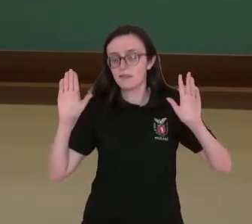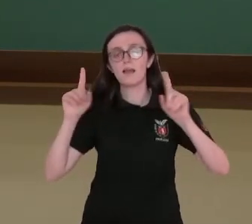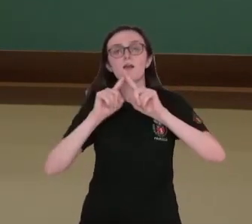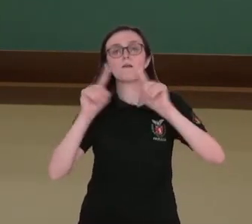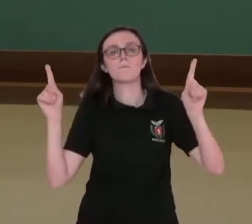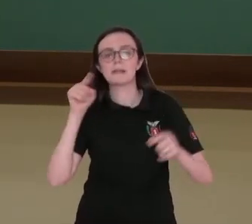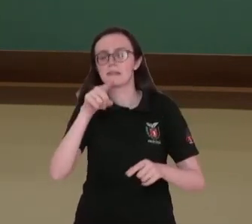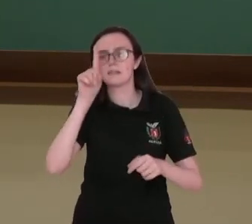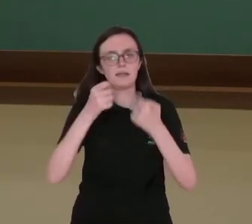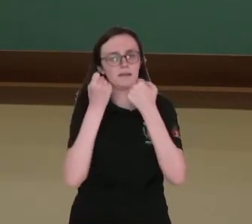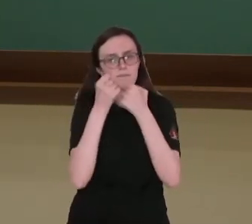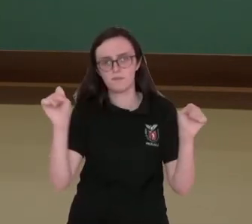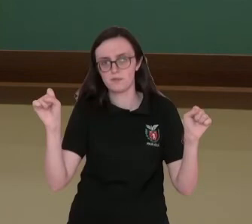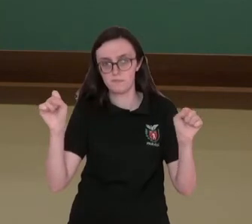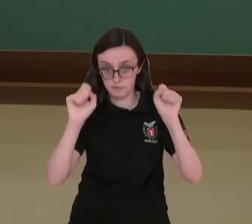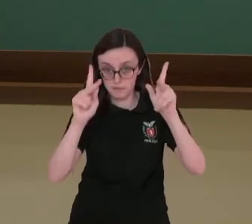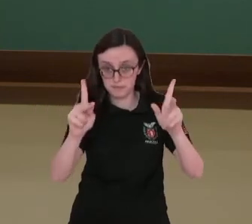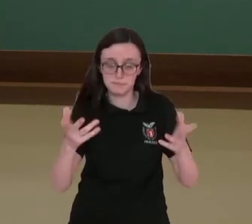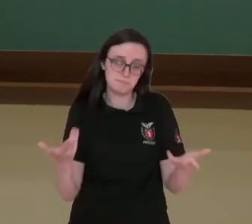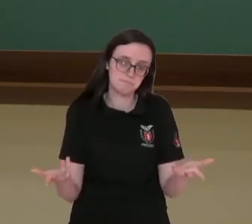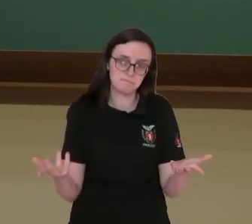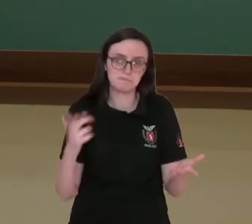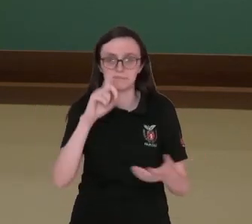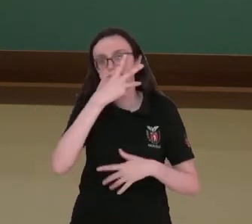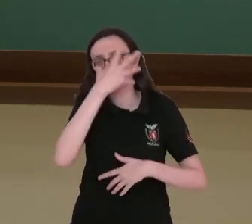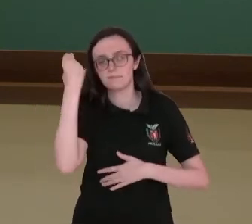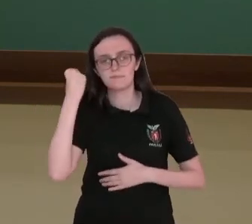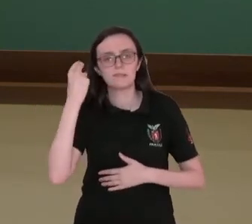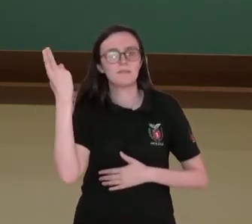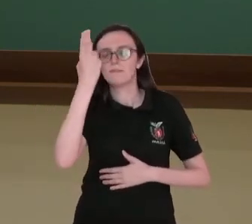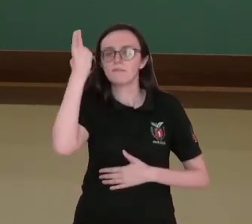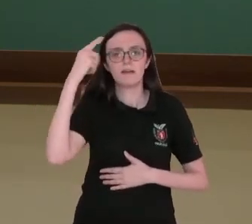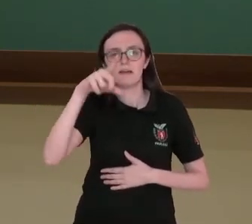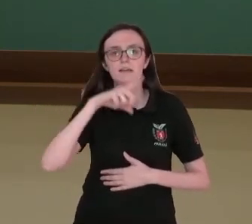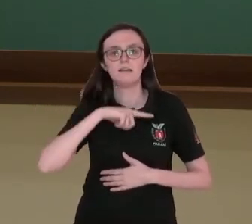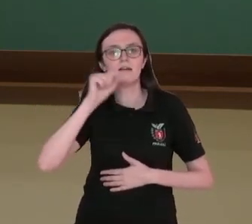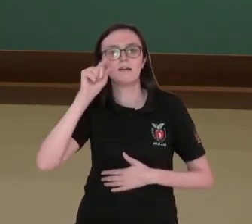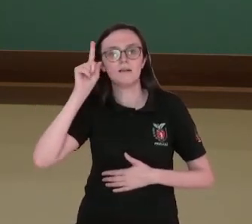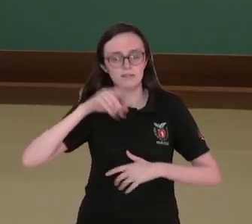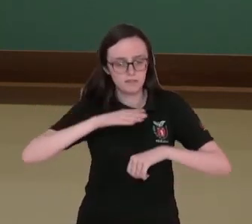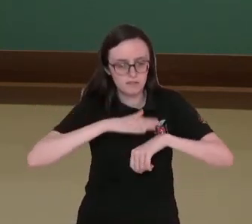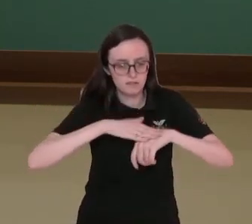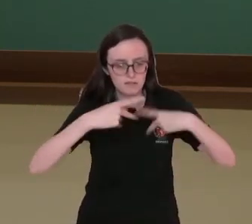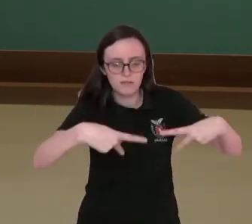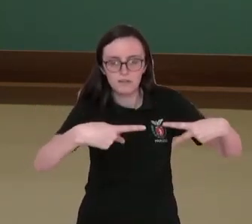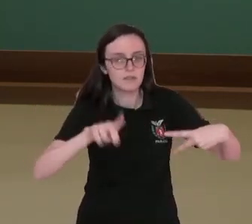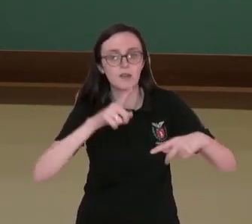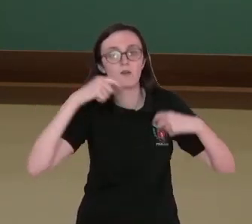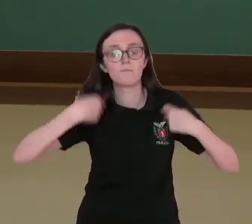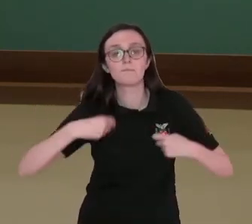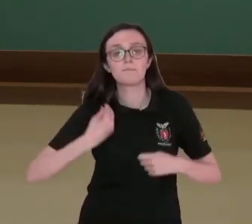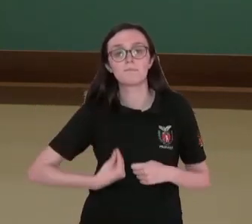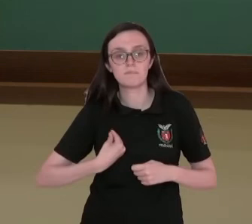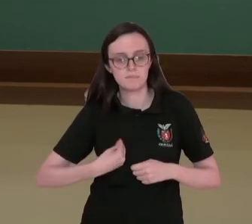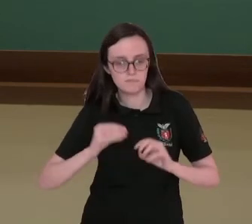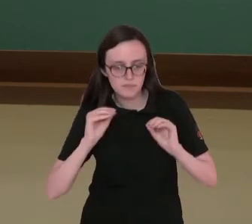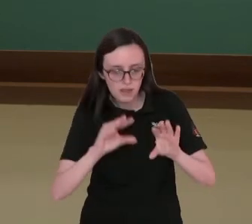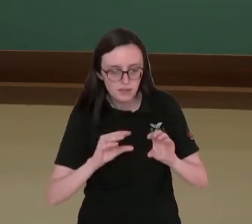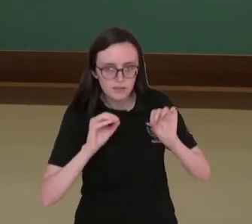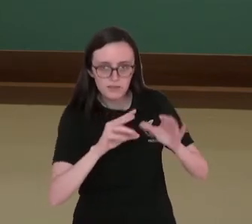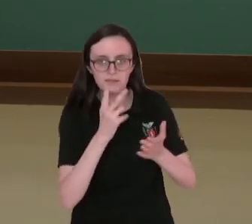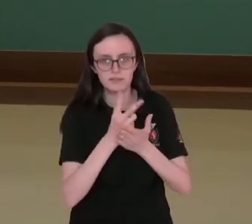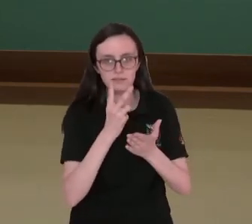entanto, isso é impossível. Beleza? Não esqueça, não tem como você ter um sistema que auto-se alimente. Tá? Você tem que estar abastecendo